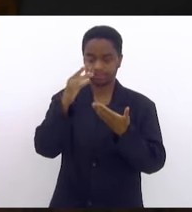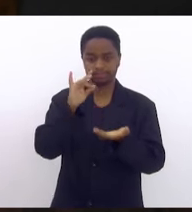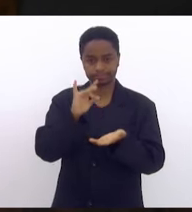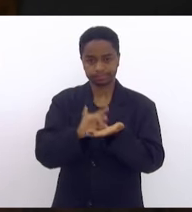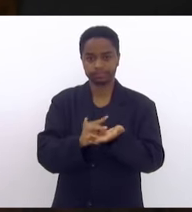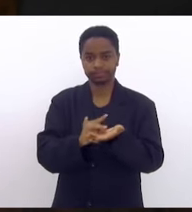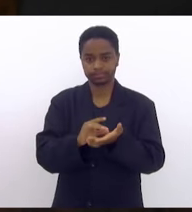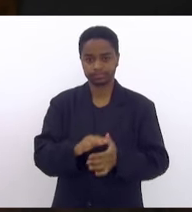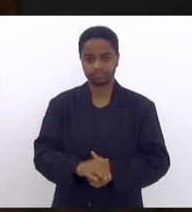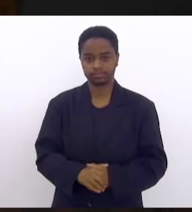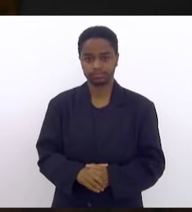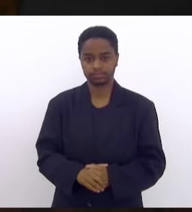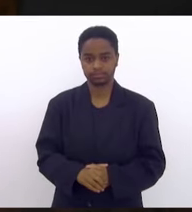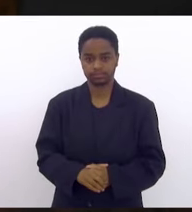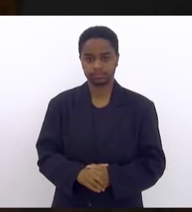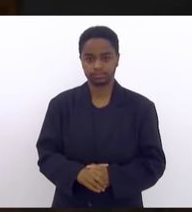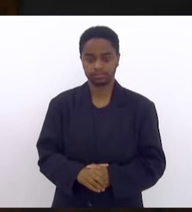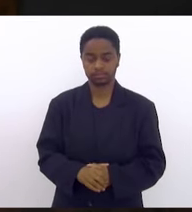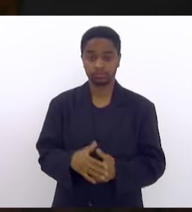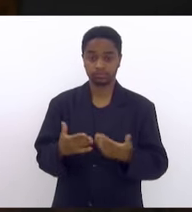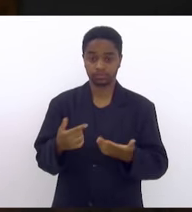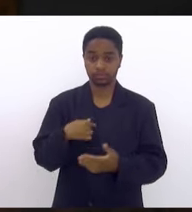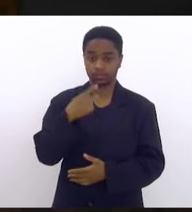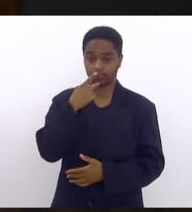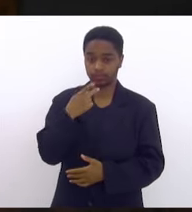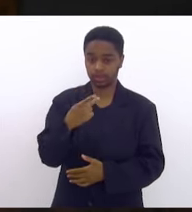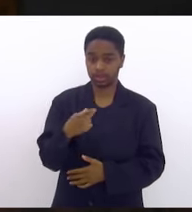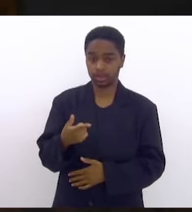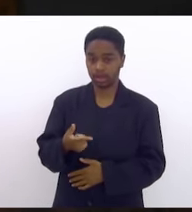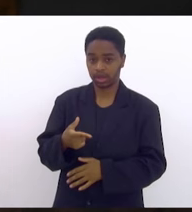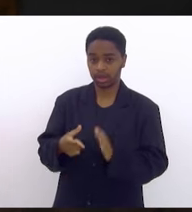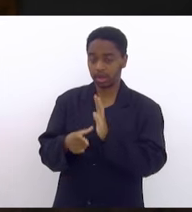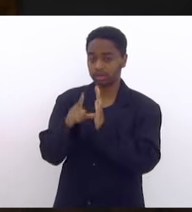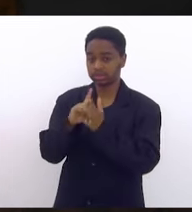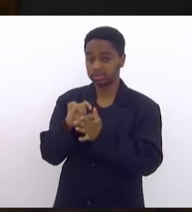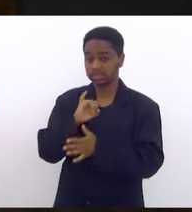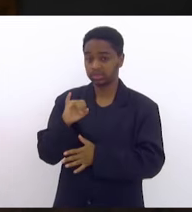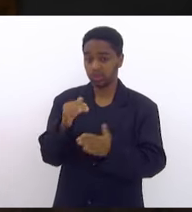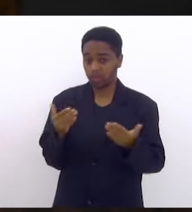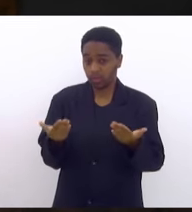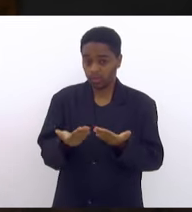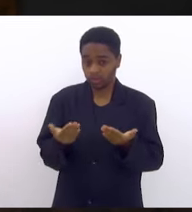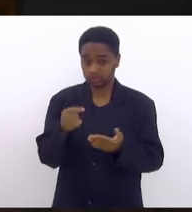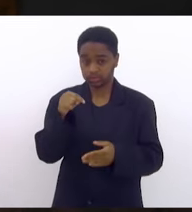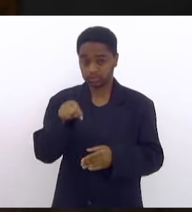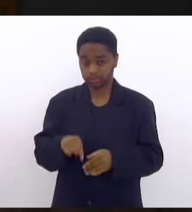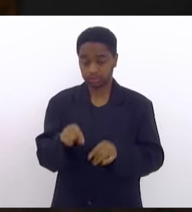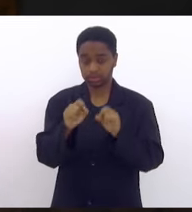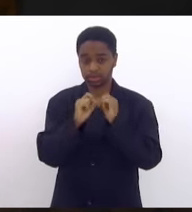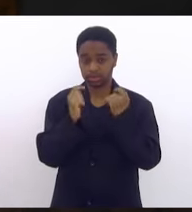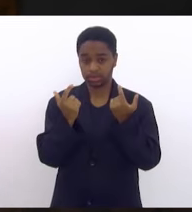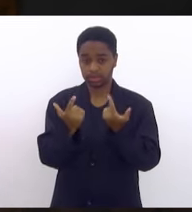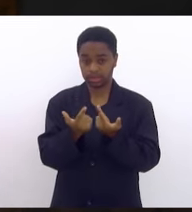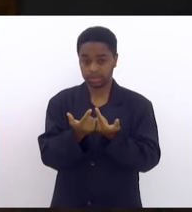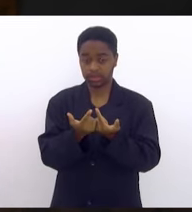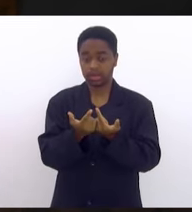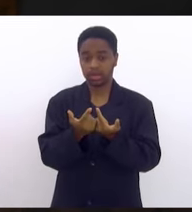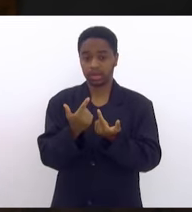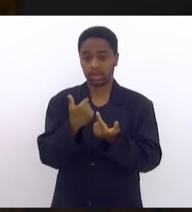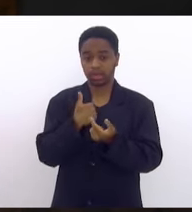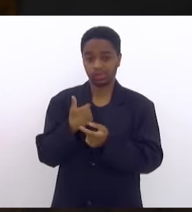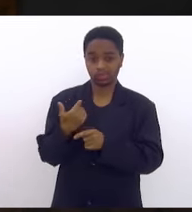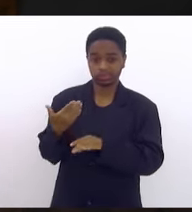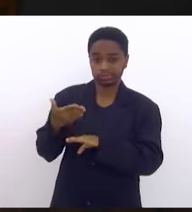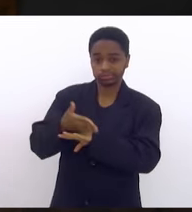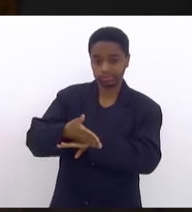fundo do meu coração. Como eu bem falei no início, se hoje esse parlamento tem o meu nome, eu devo